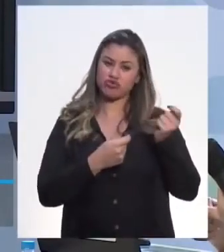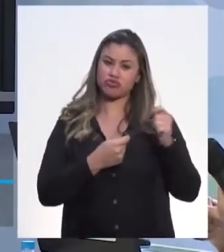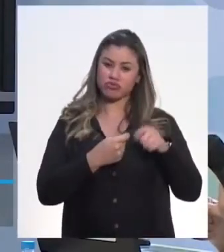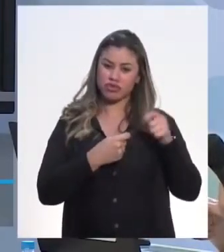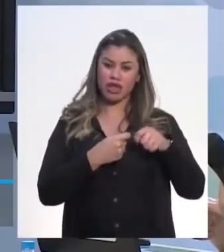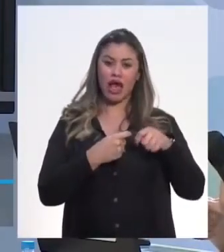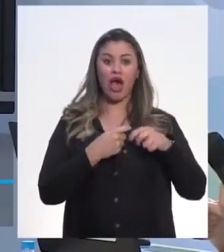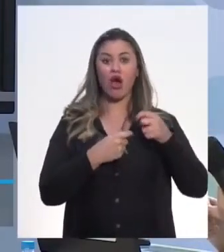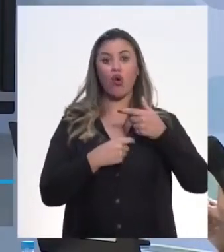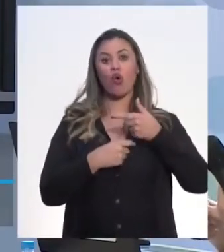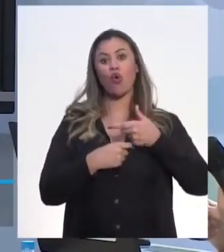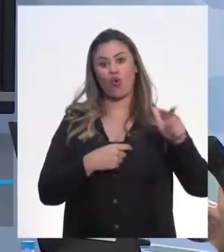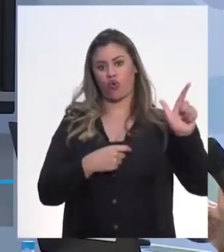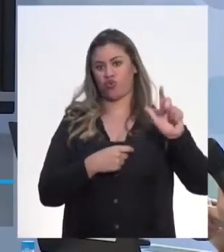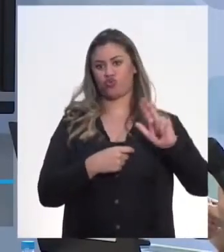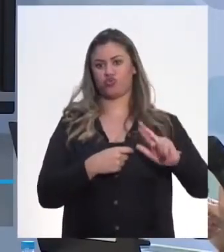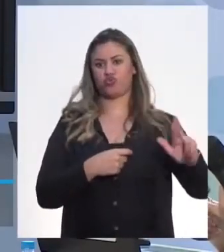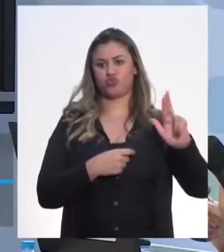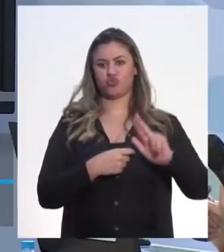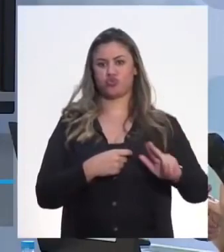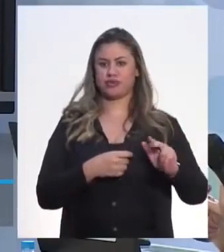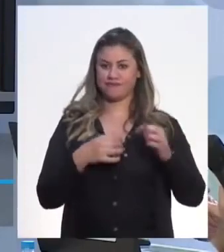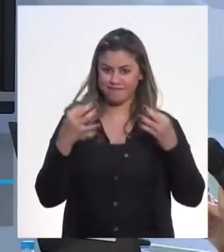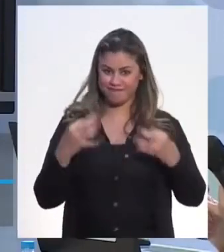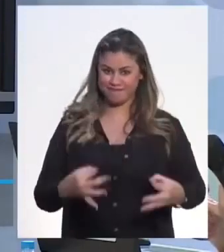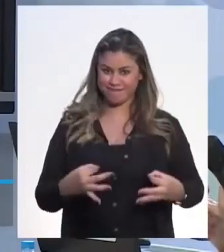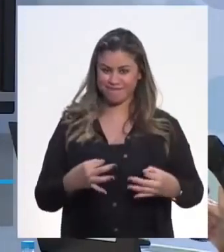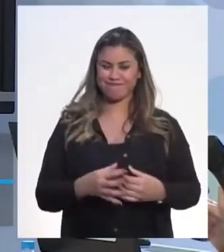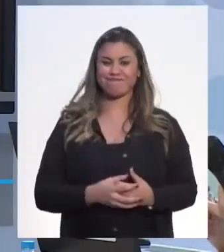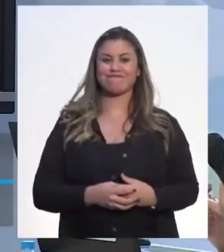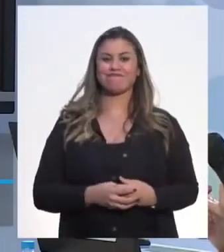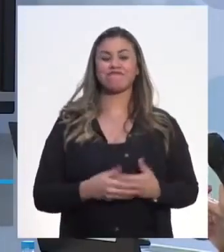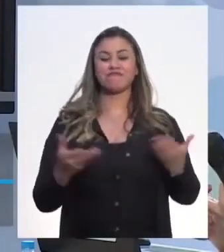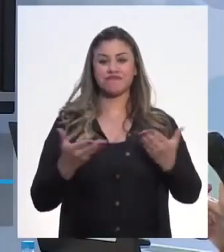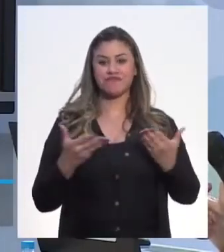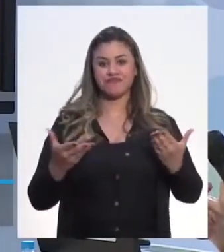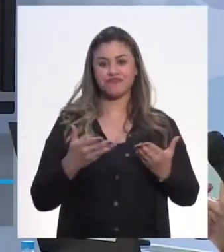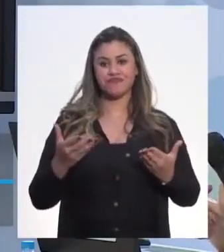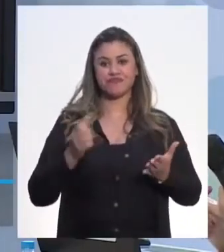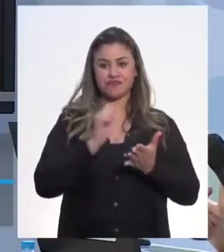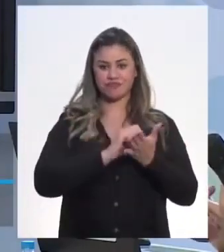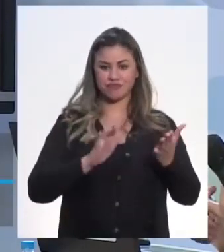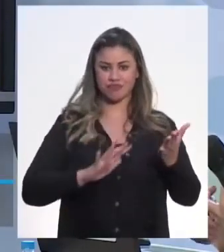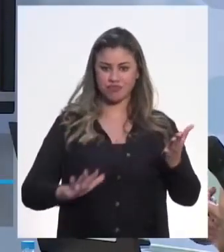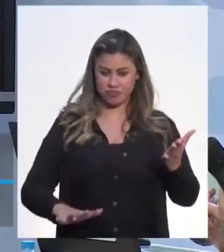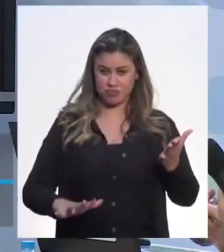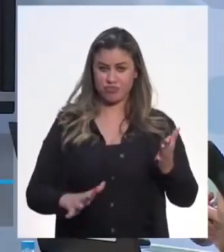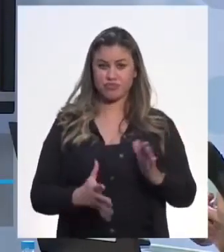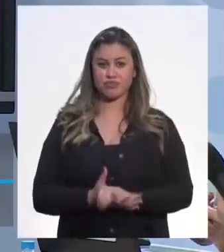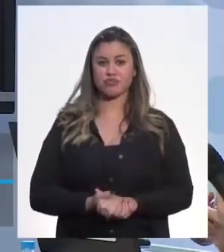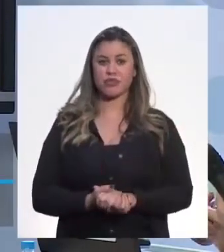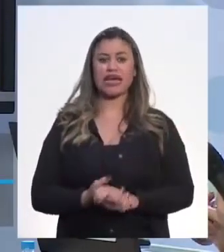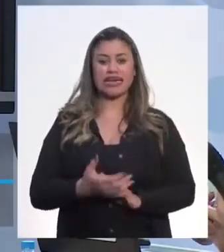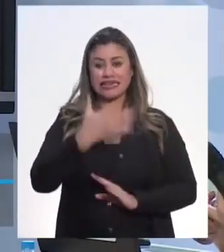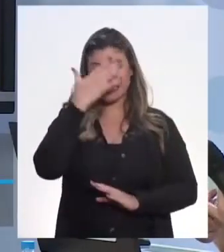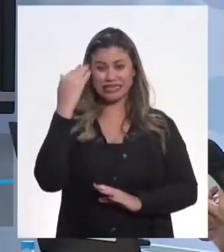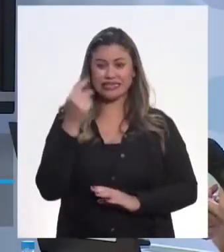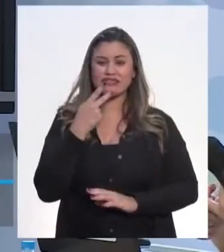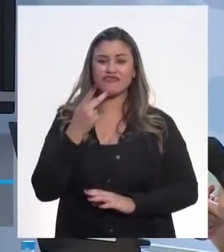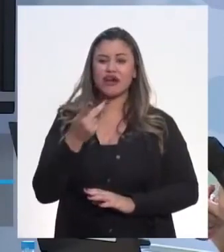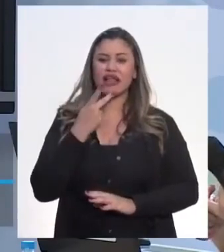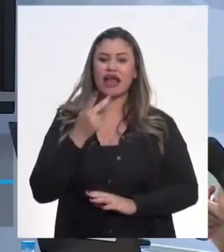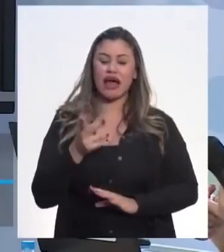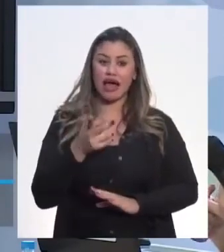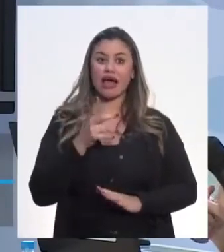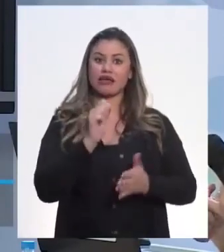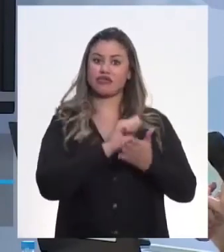para alguma outra coisa certo vamos agora a partir para a ideia dos exercícios e trazer isso um pouco para prática aí eu esqueci de falar